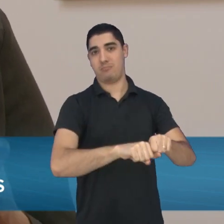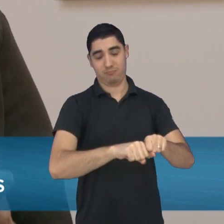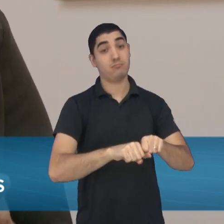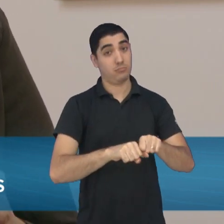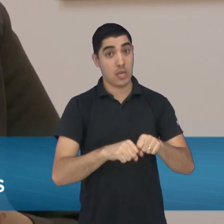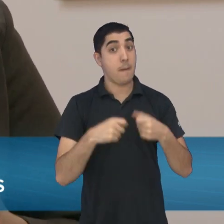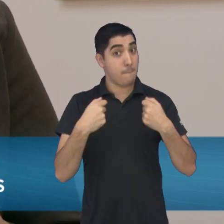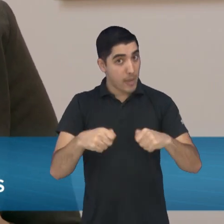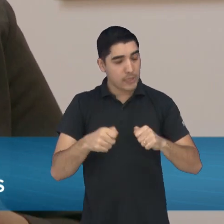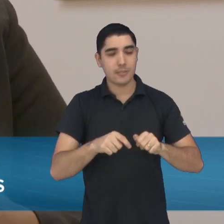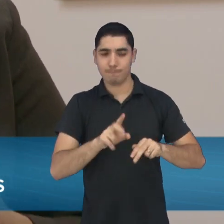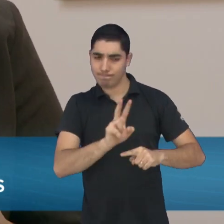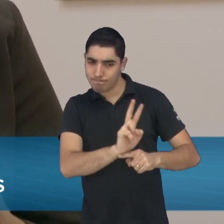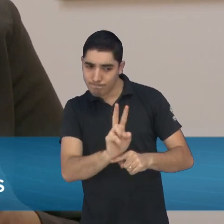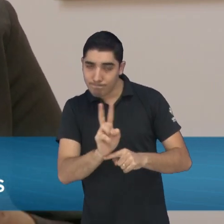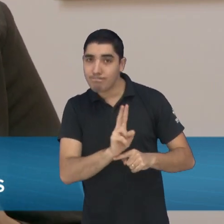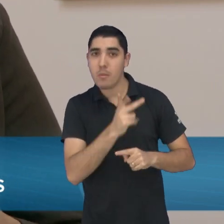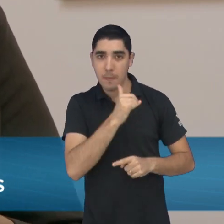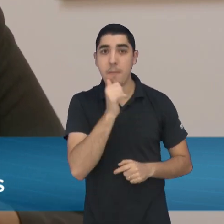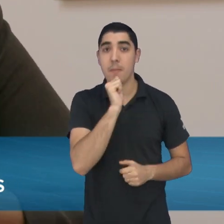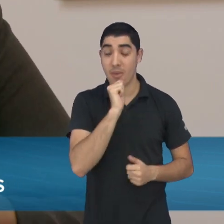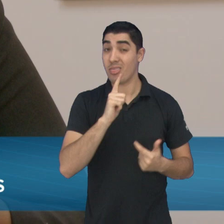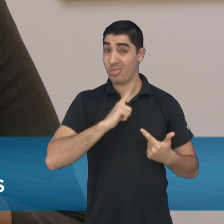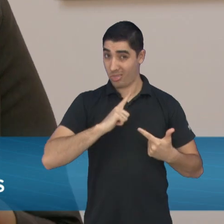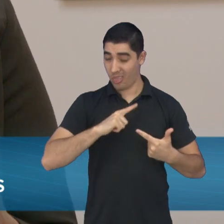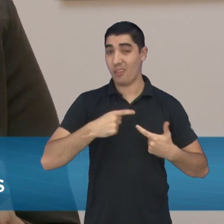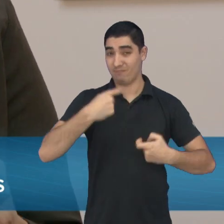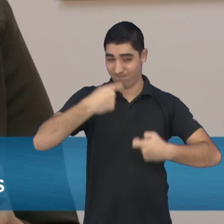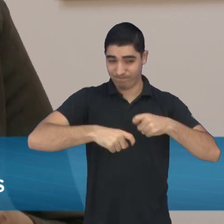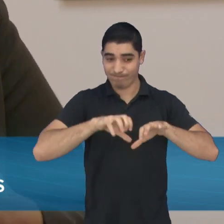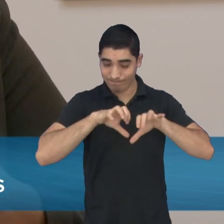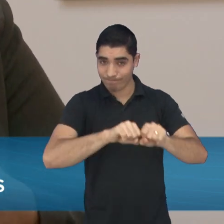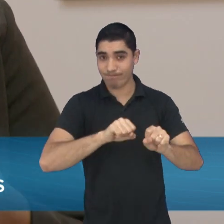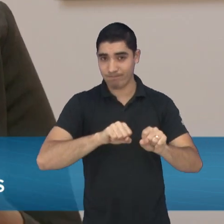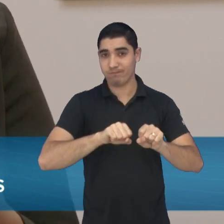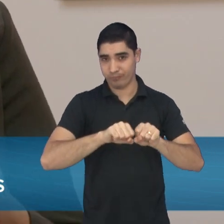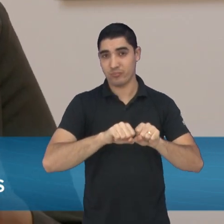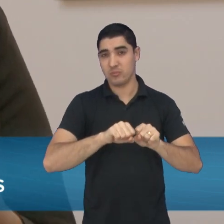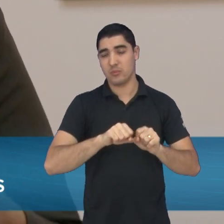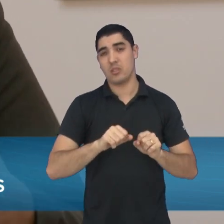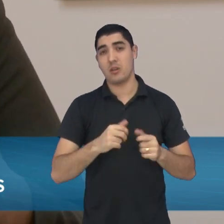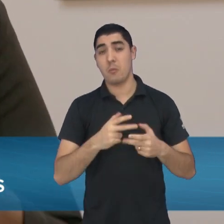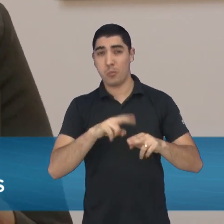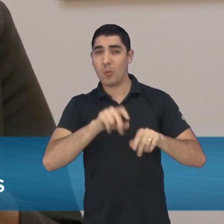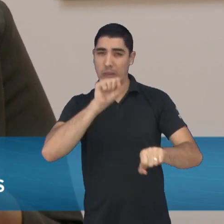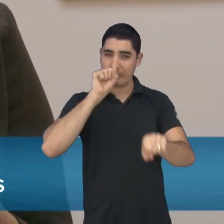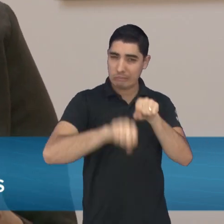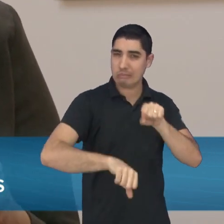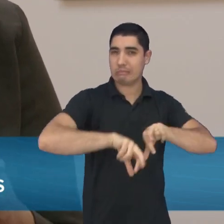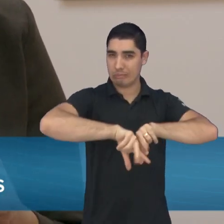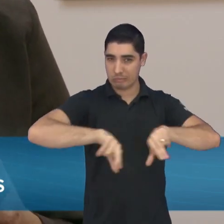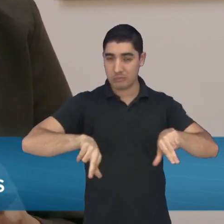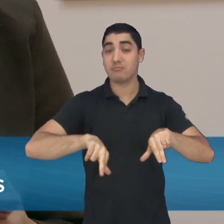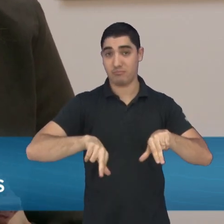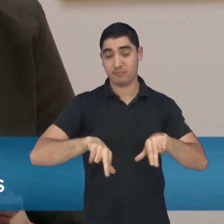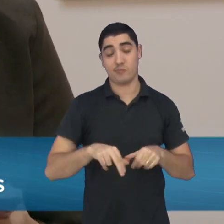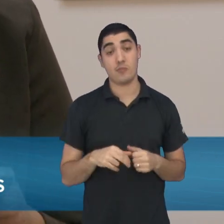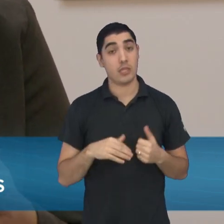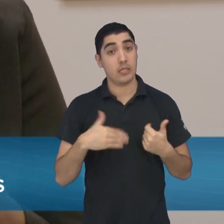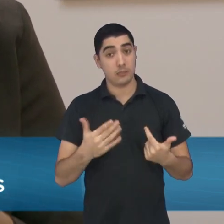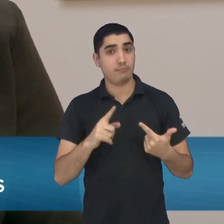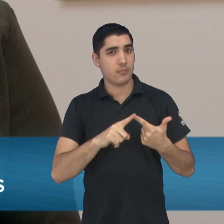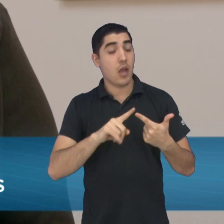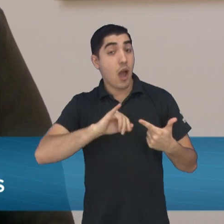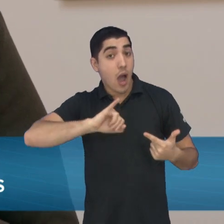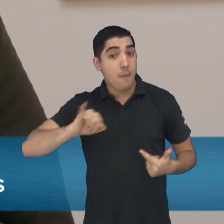adolescentes também. Existe abuso sexual também pela internet, fora das telas e dentro das telas. E eu aproveito até mesmo para